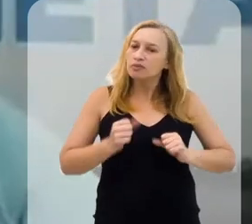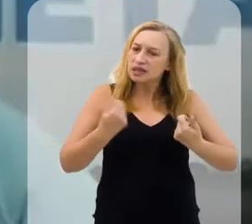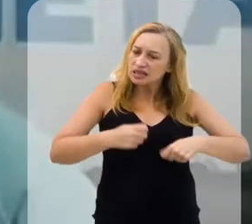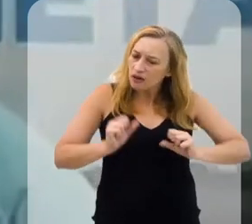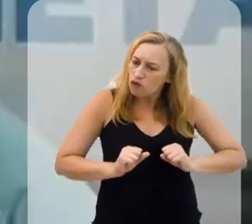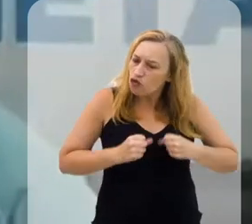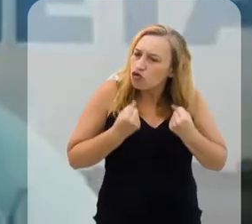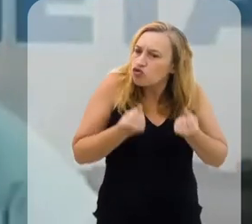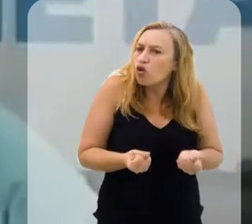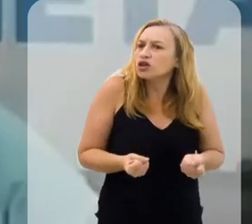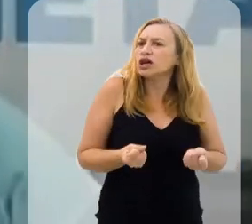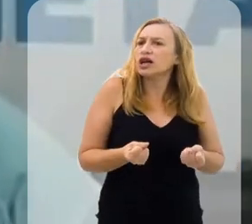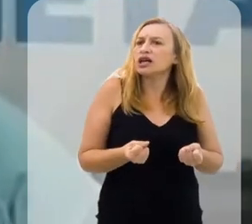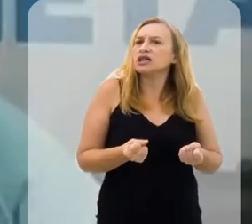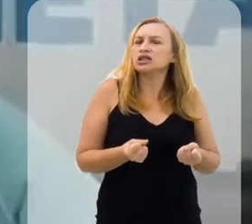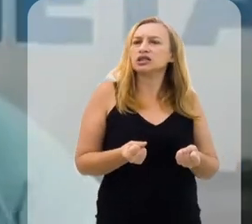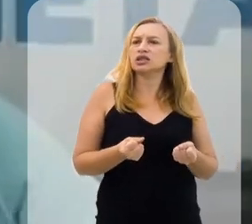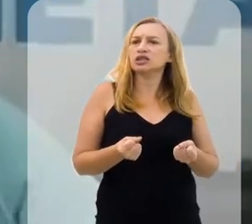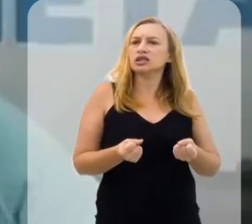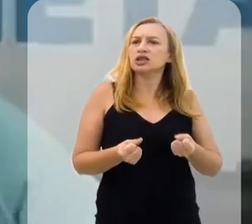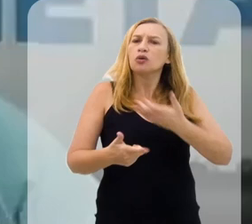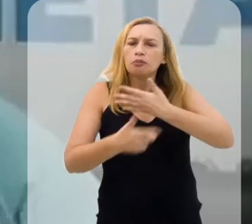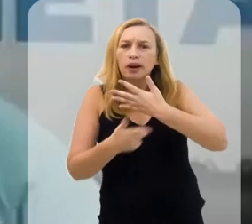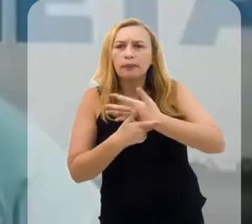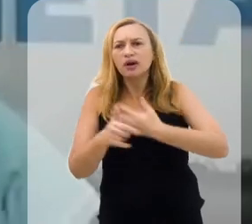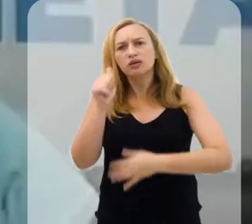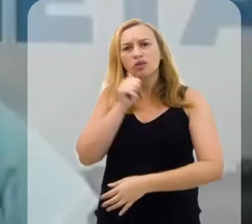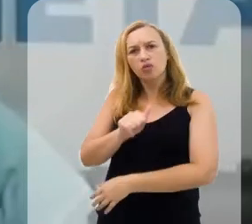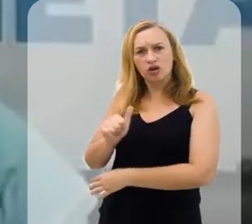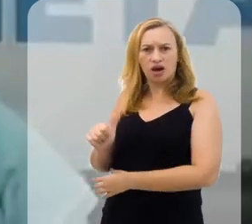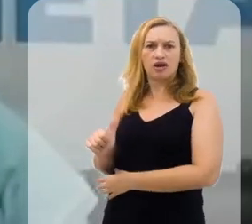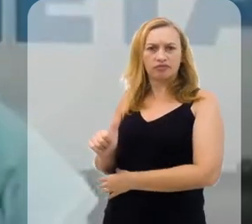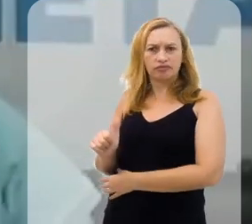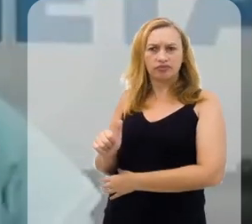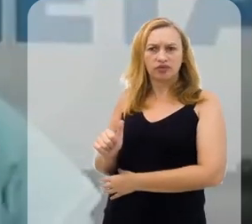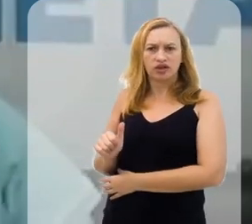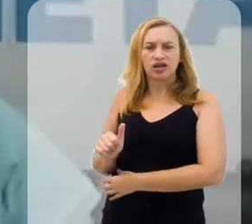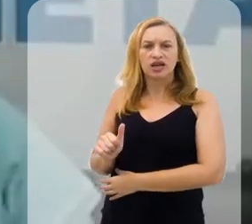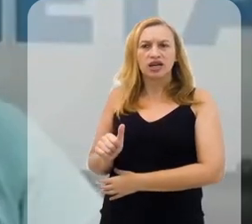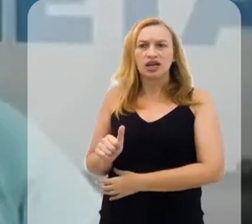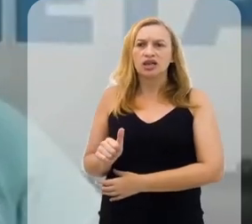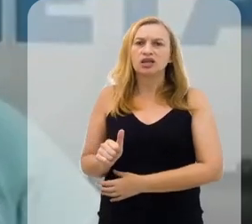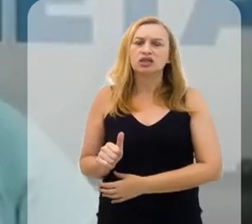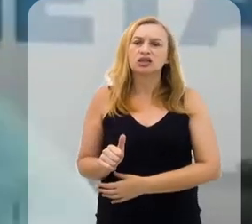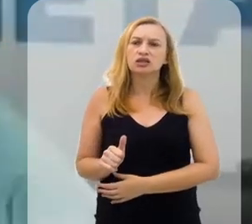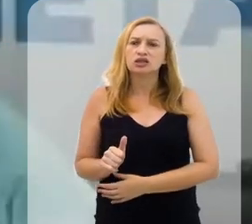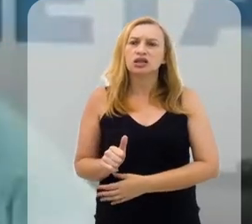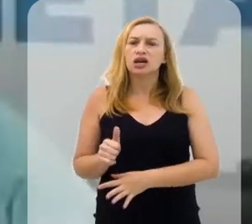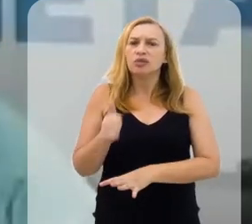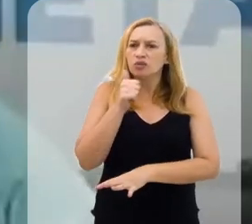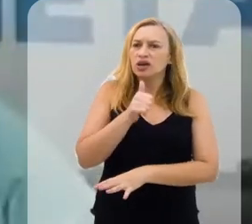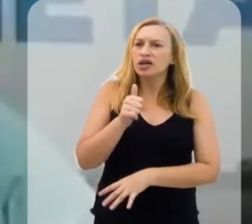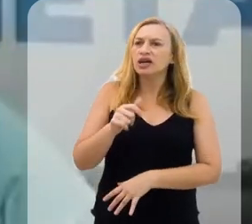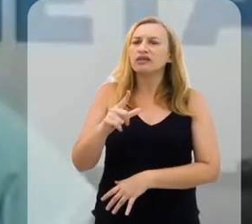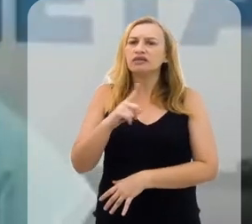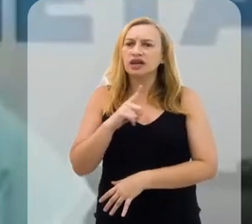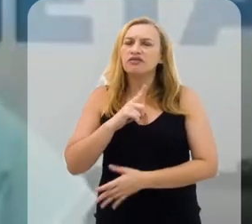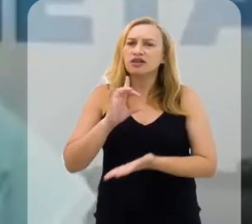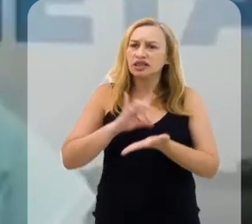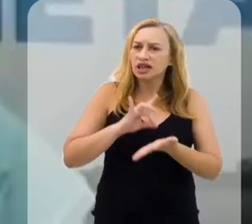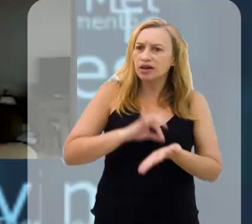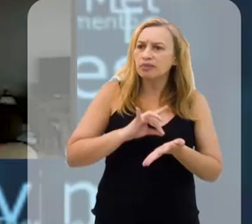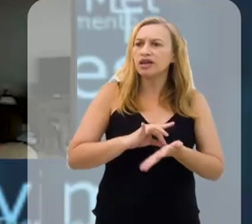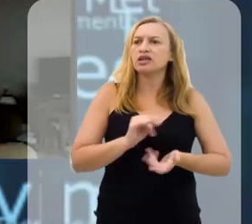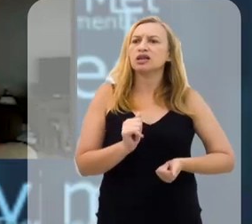para fortalecer, né, esse protagonismo das mulheres, né? Essa condição que elas têm